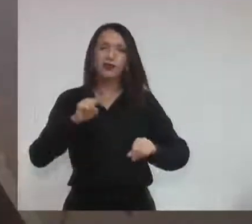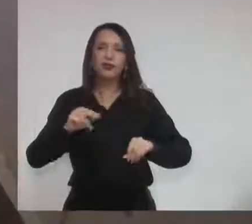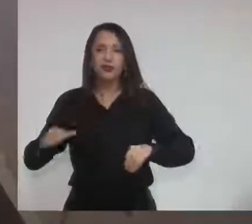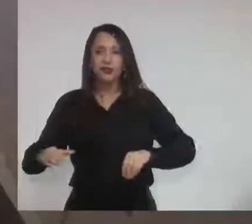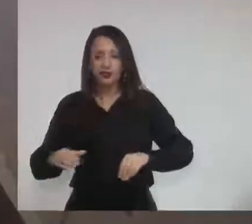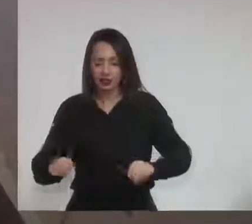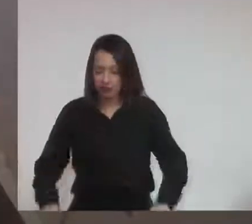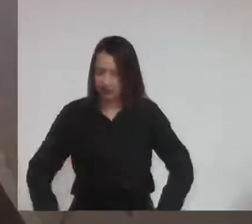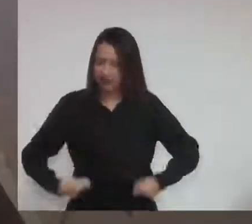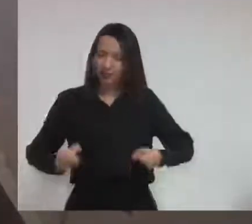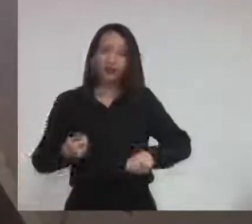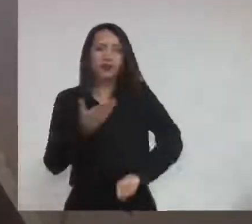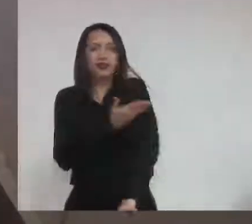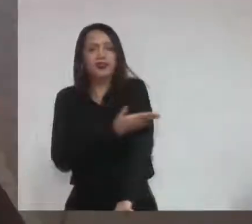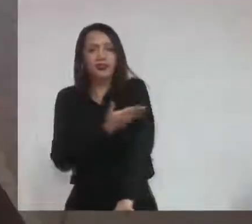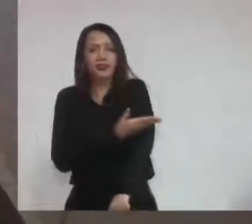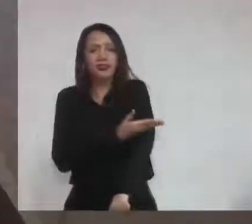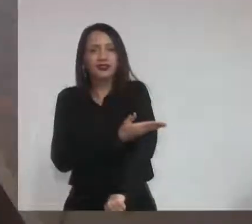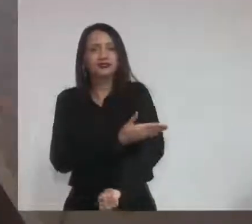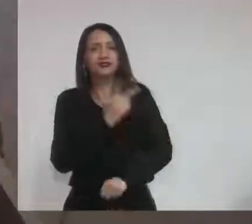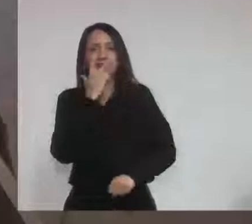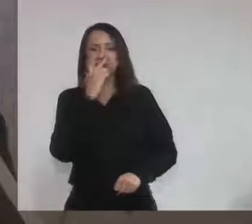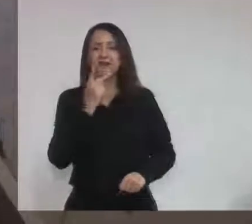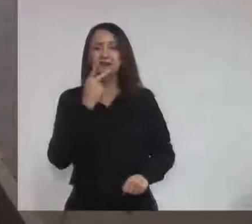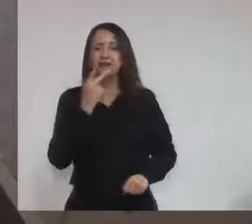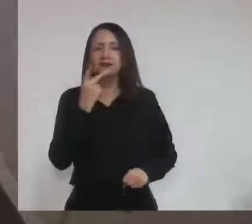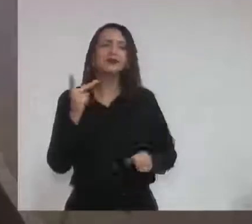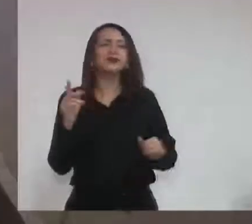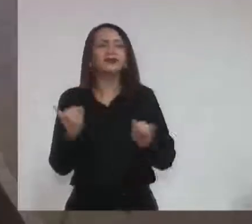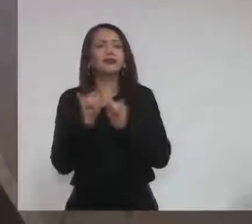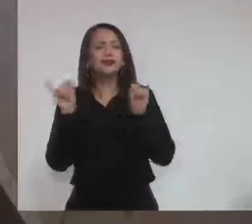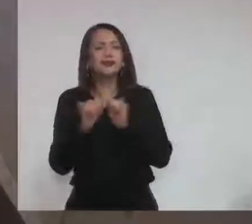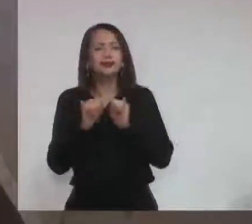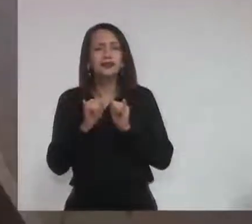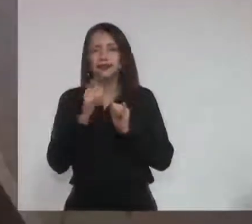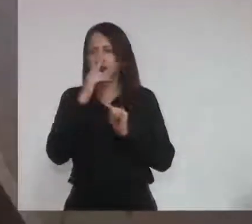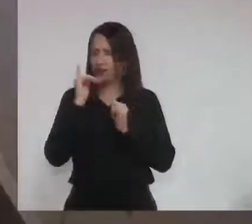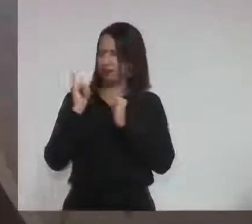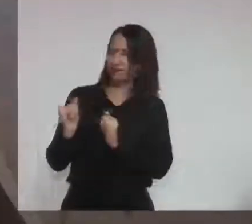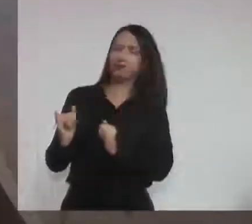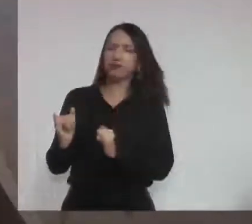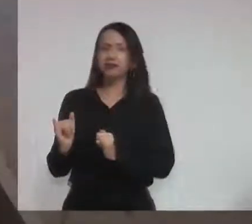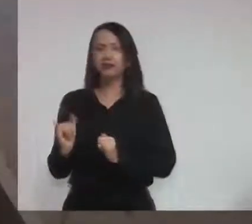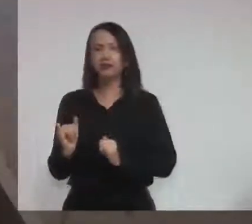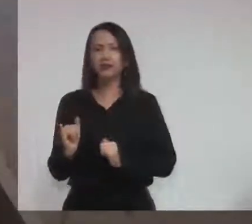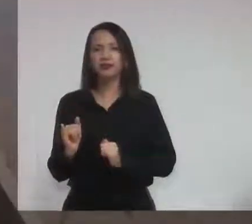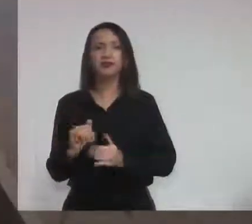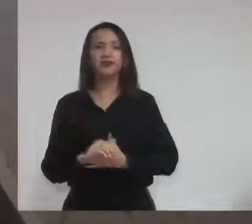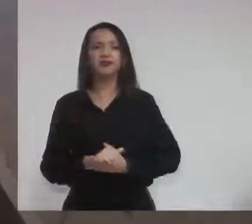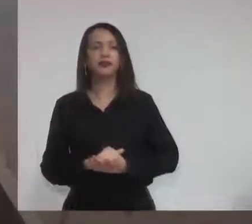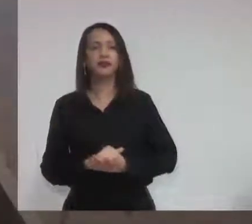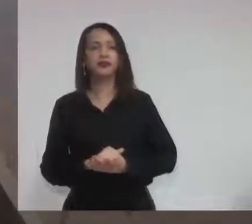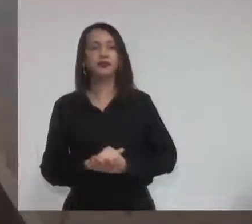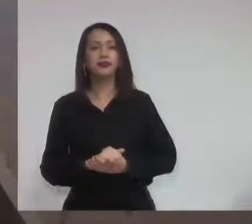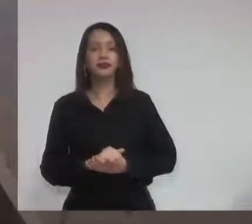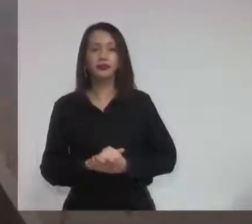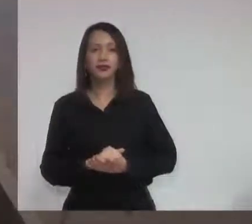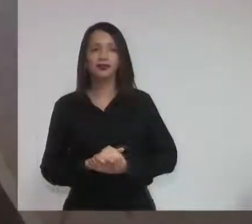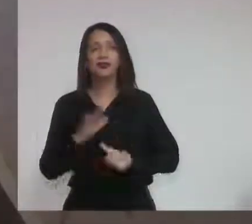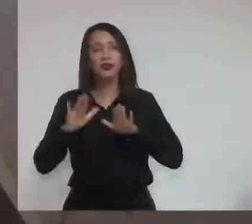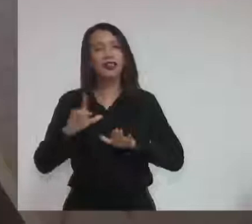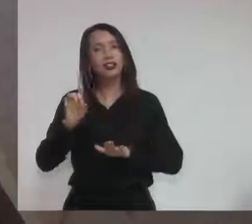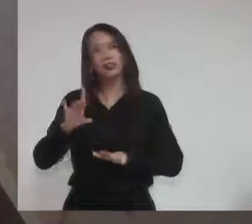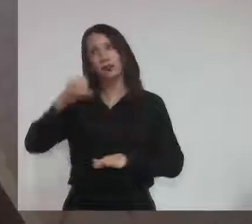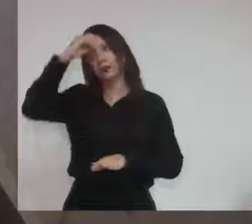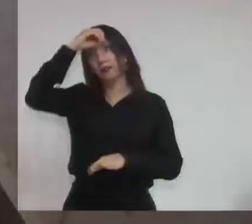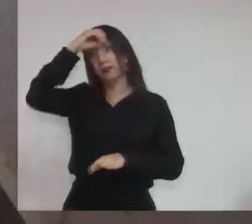botina, fica falando besteira por ignorância. Ou às vezes não só ignorância, né? Uma mistura de ignorância e má fé, né? Em muitos casos.